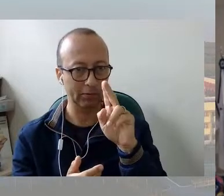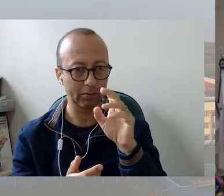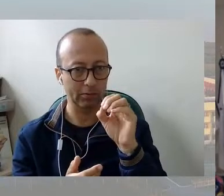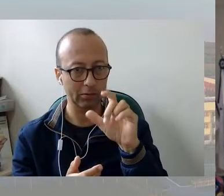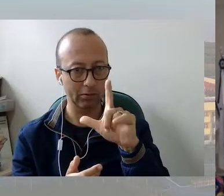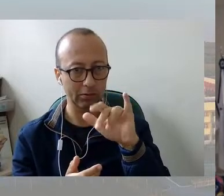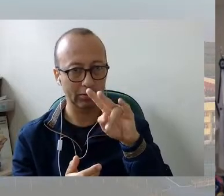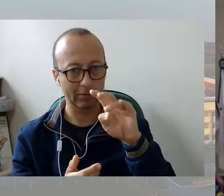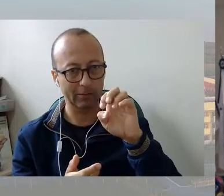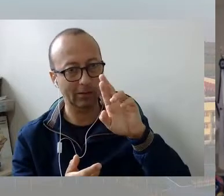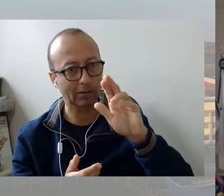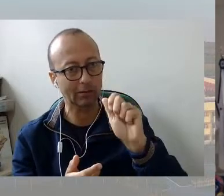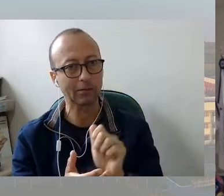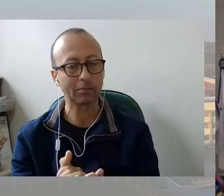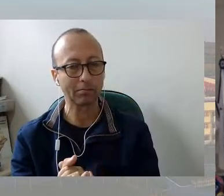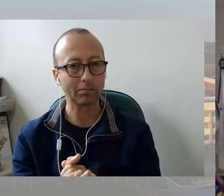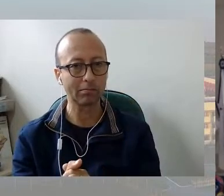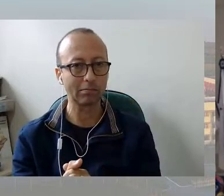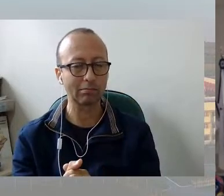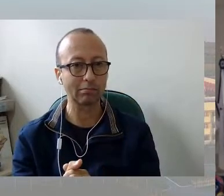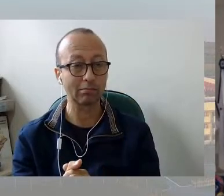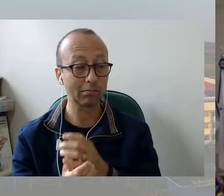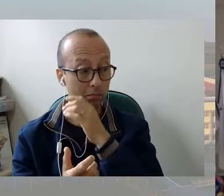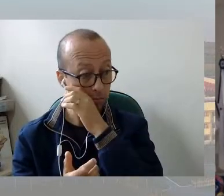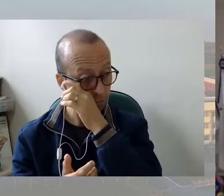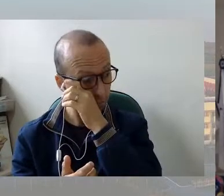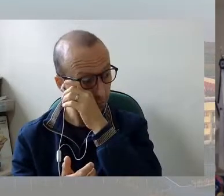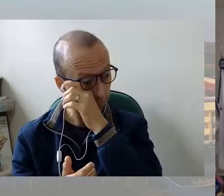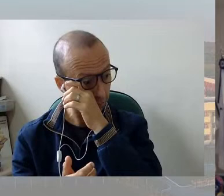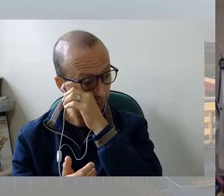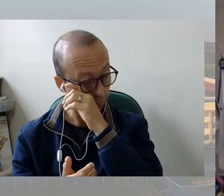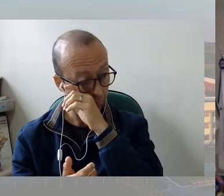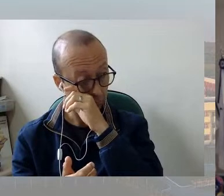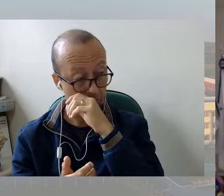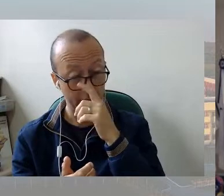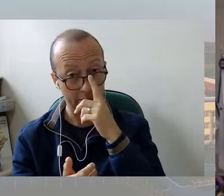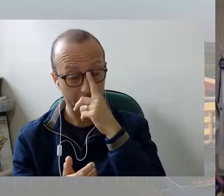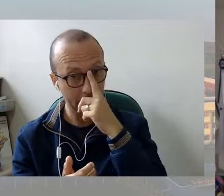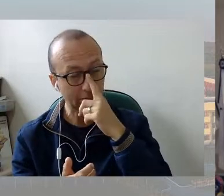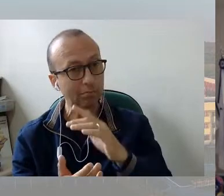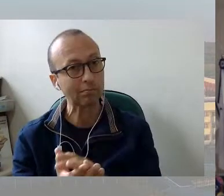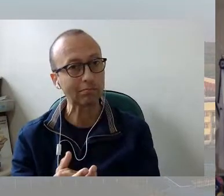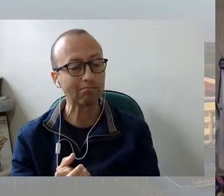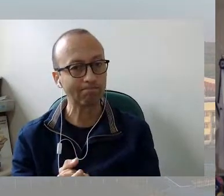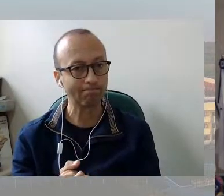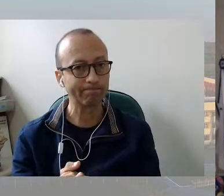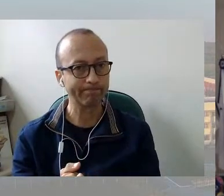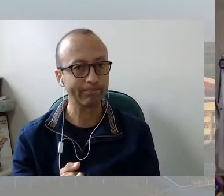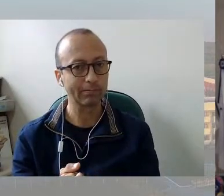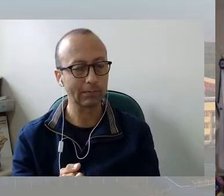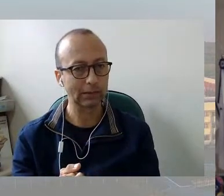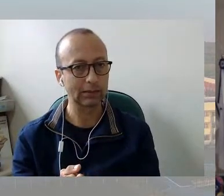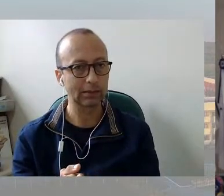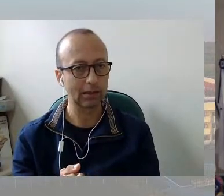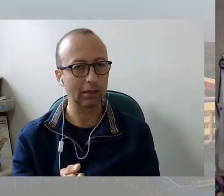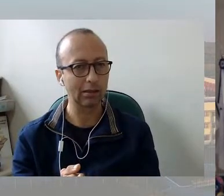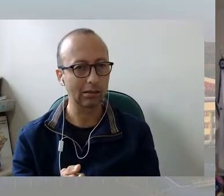acho que a gente precisa levar em consideração, né, e eu gostaria de pontuar aqui para que a